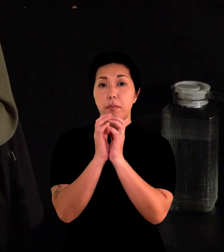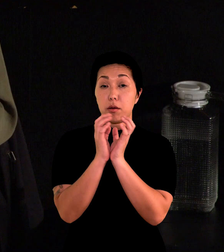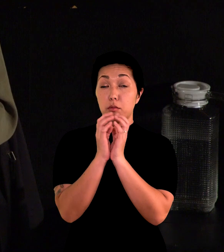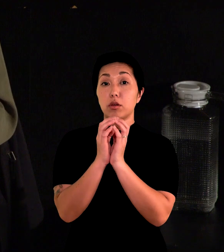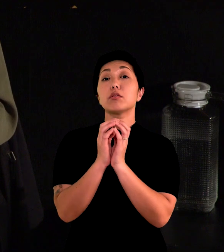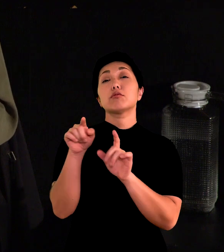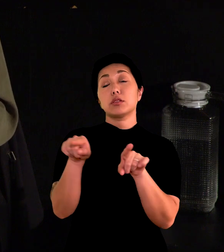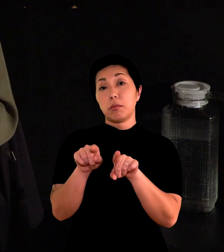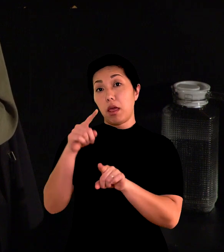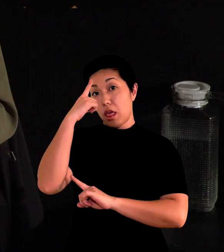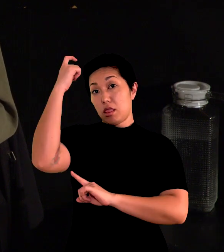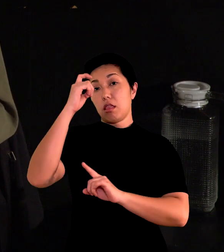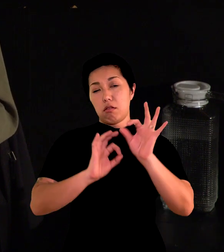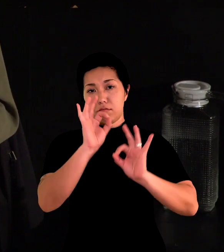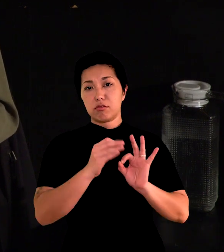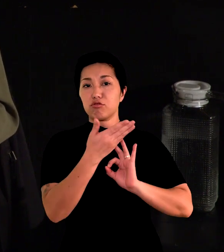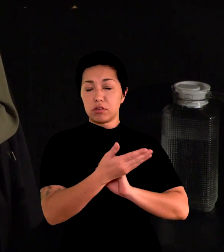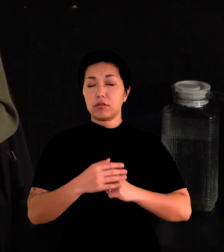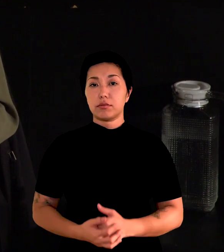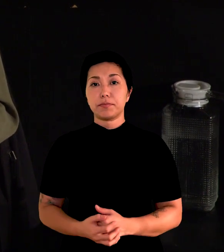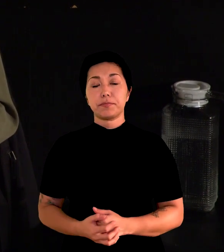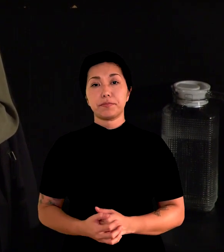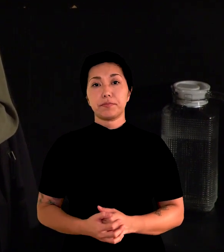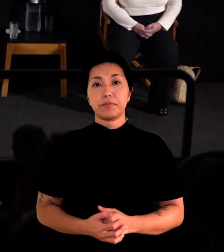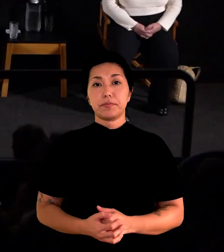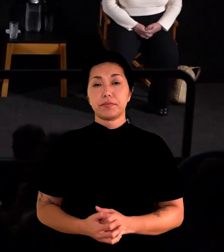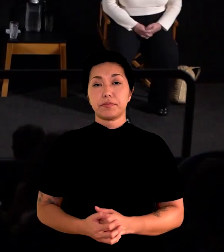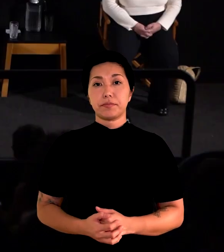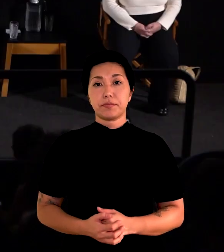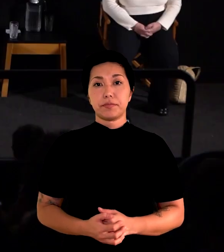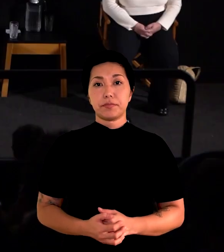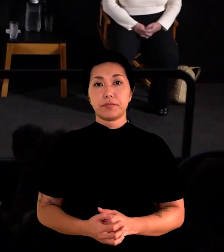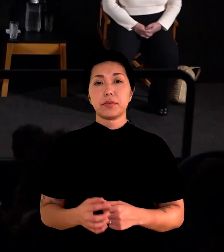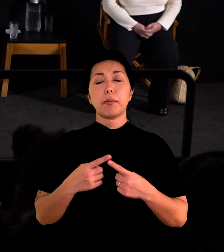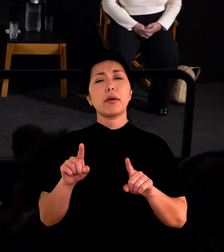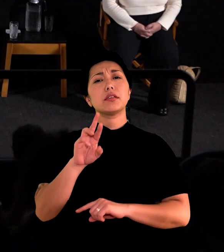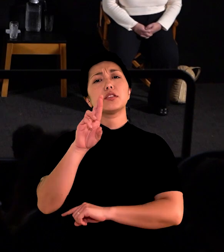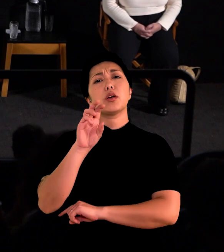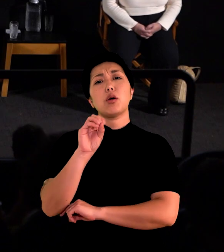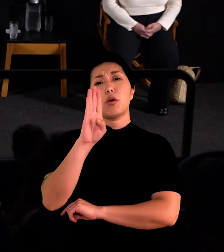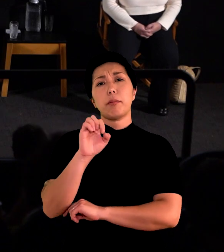né, pernambucano e mentor desse projeto, né? Mas,